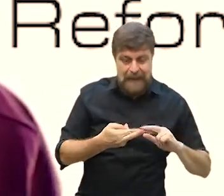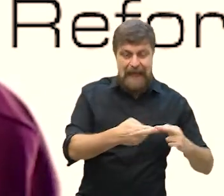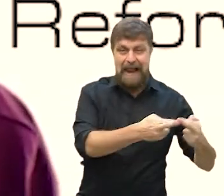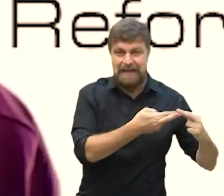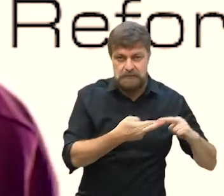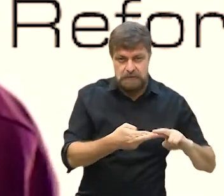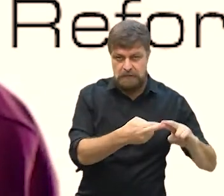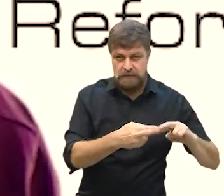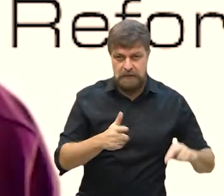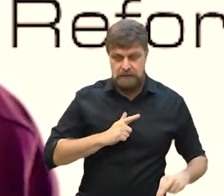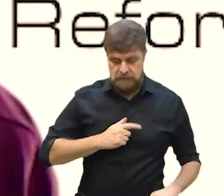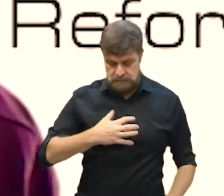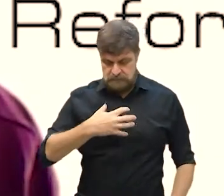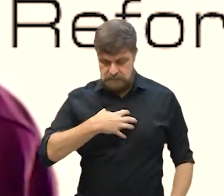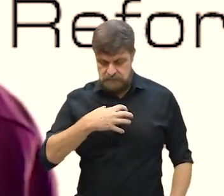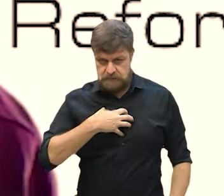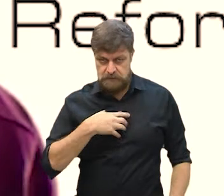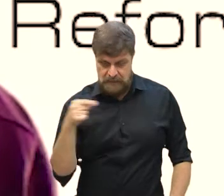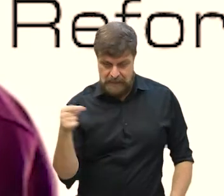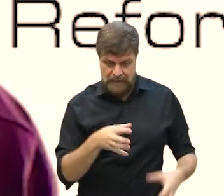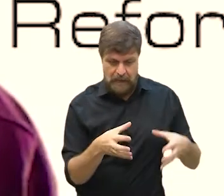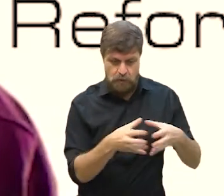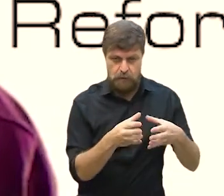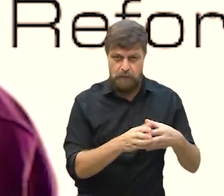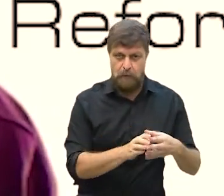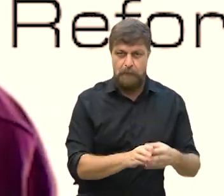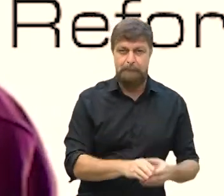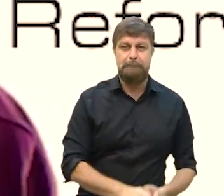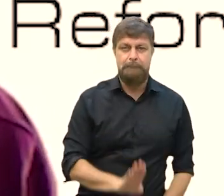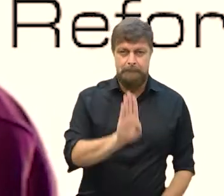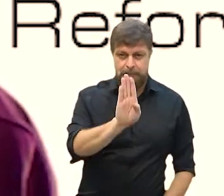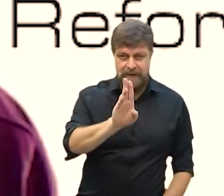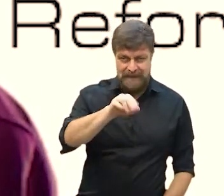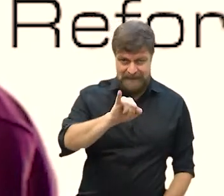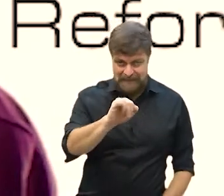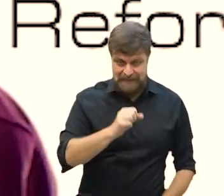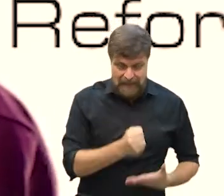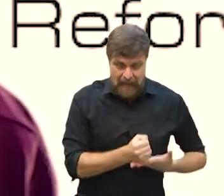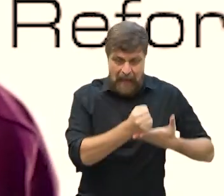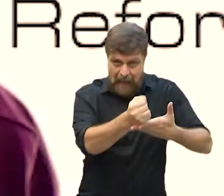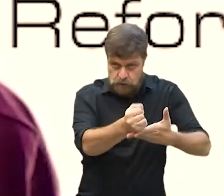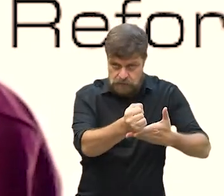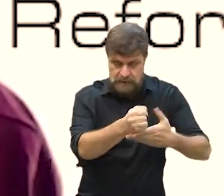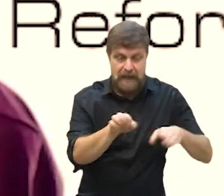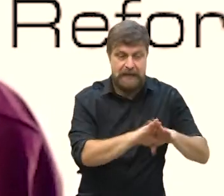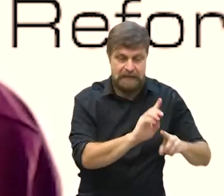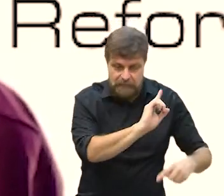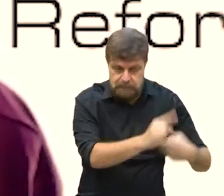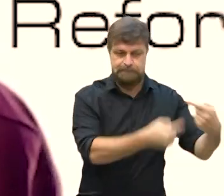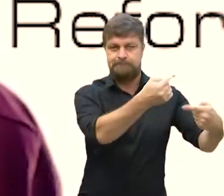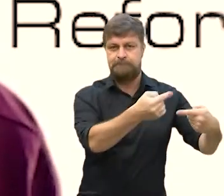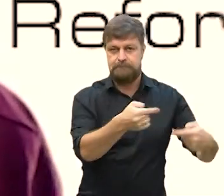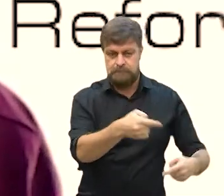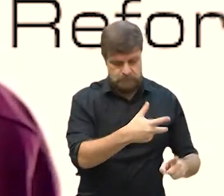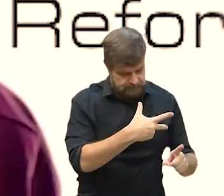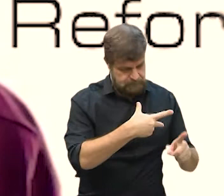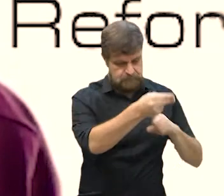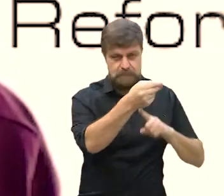a gente tem que ter primeiro um espírito, que nem no BNI, o lema é contribuir para ganhar, né? É